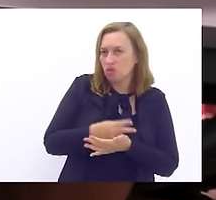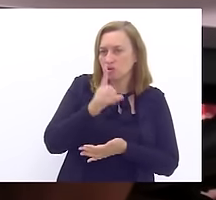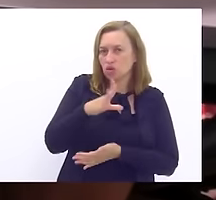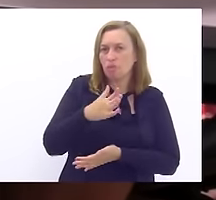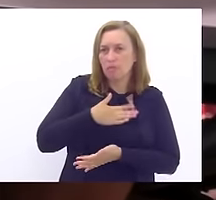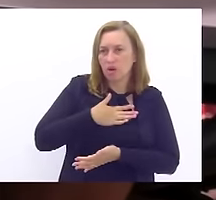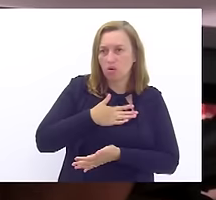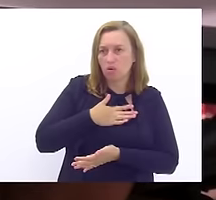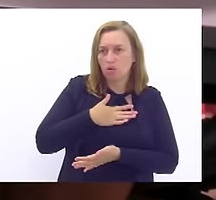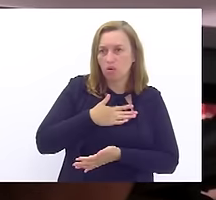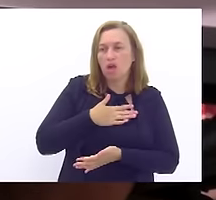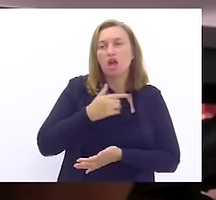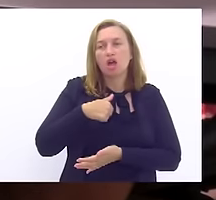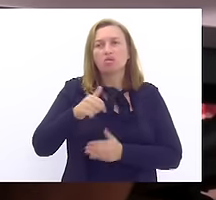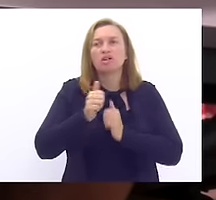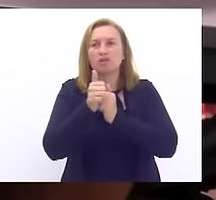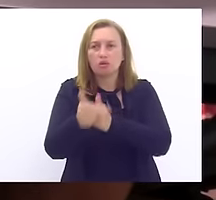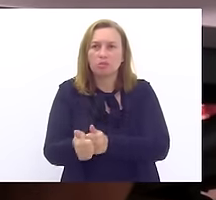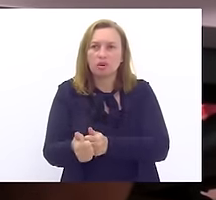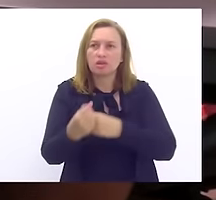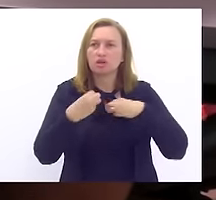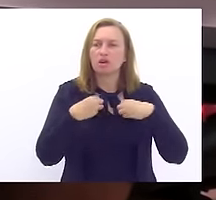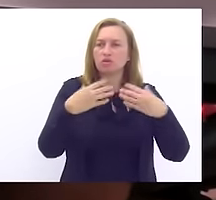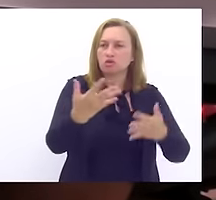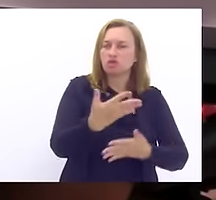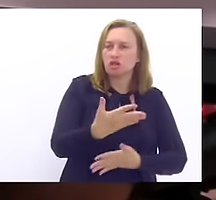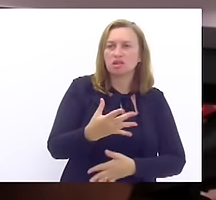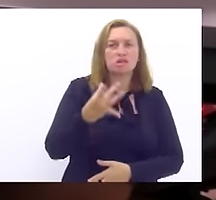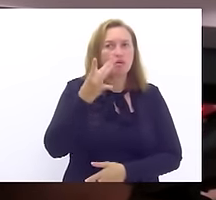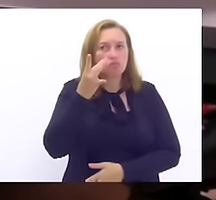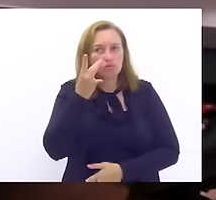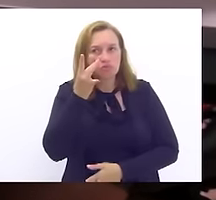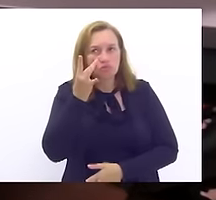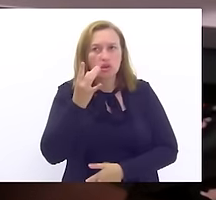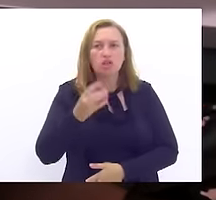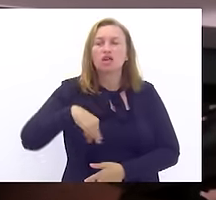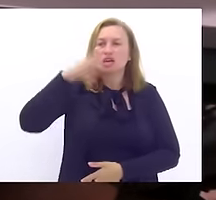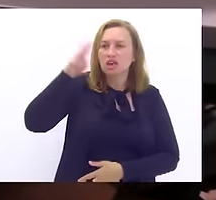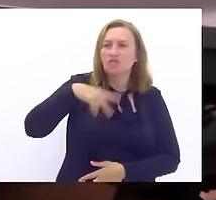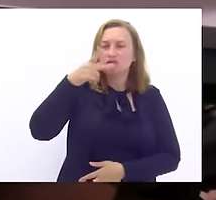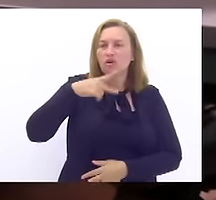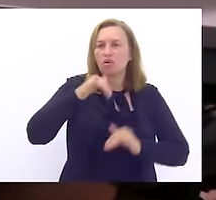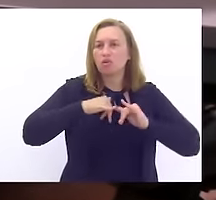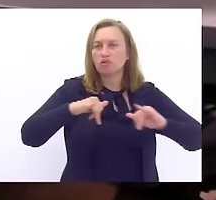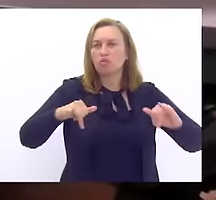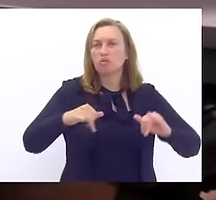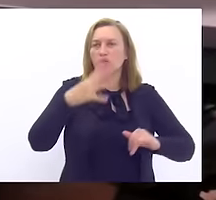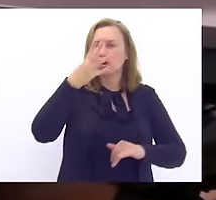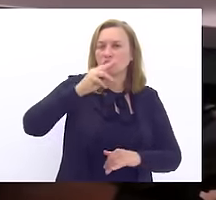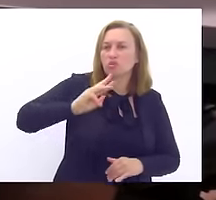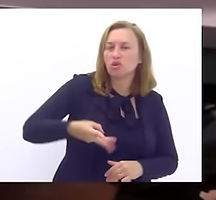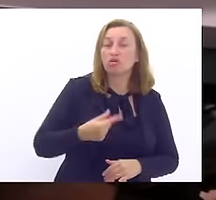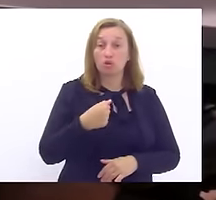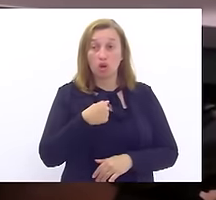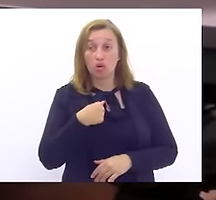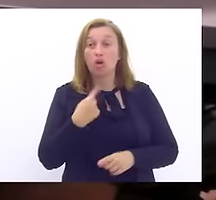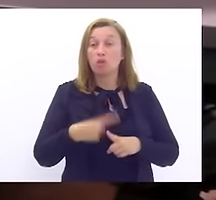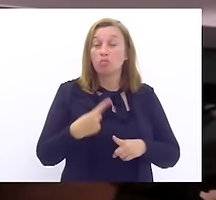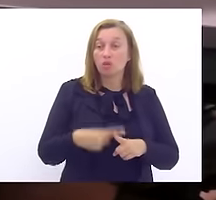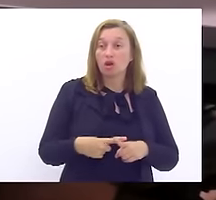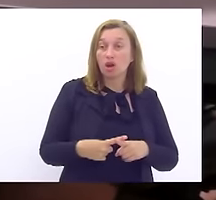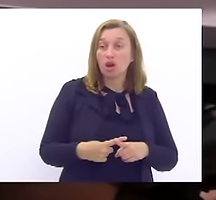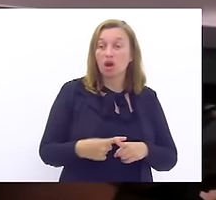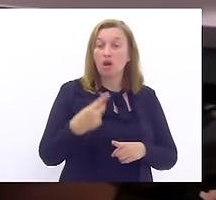meu eu estava acompanhando audiência ao vivo e quem informou o valor de 4 milhões de Lima pelo WhatsApp Fui eu porque é um valor